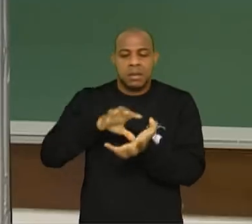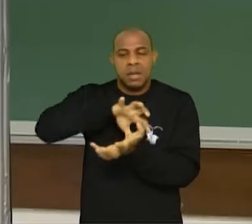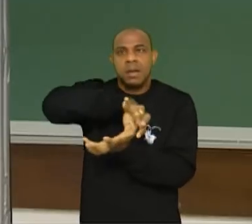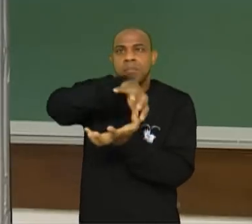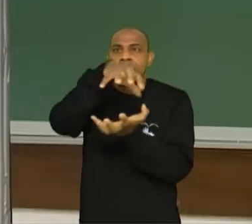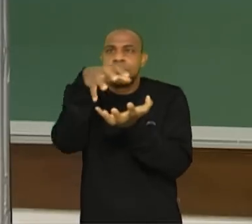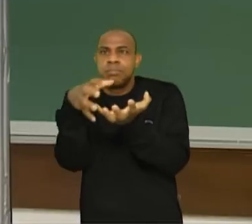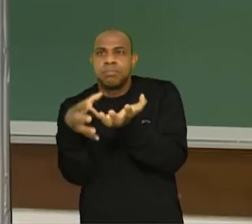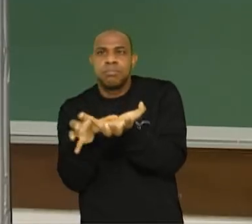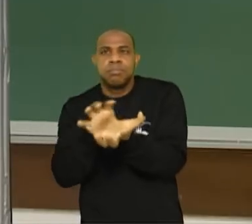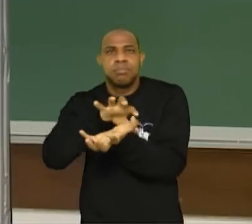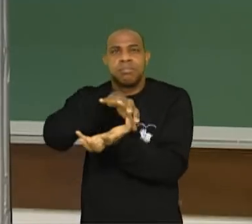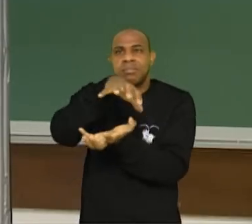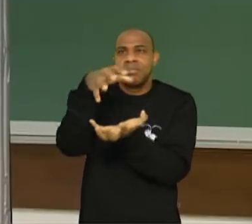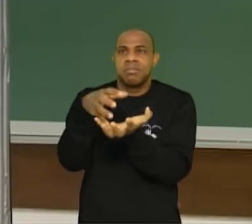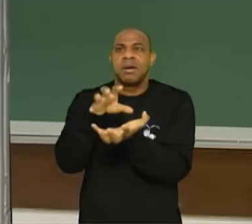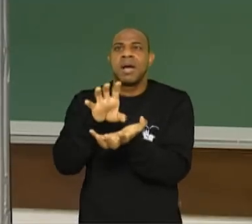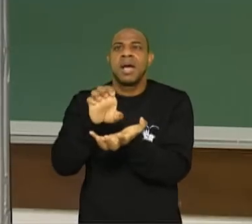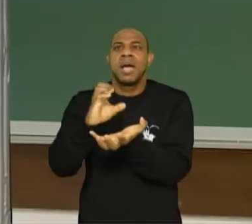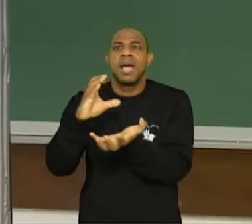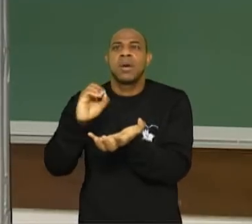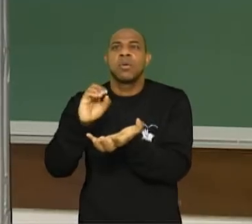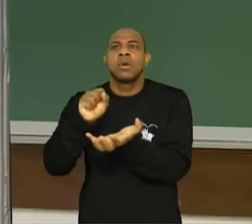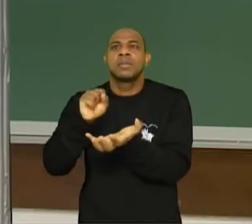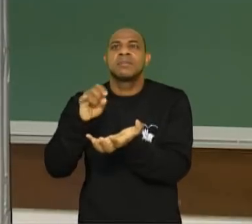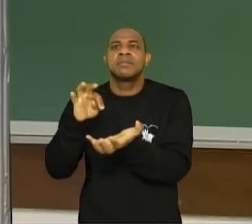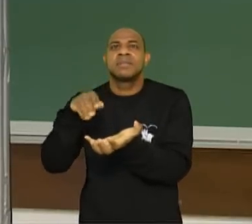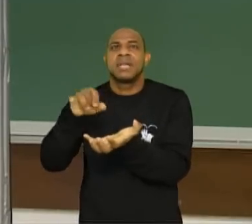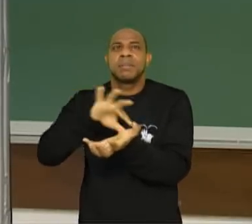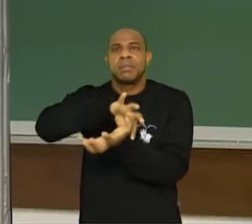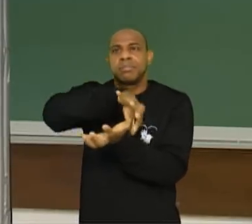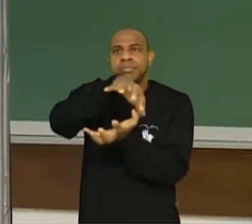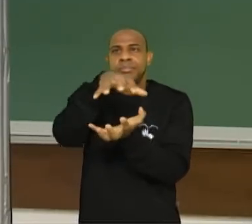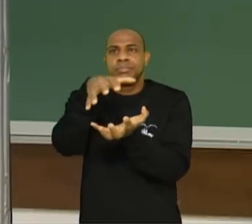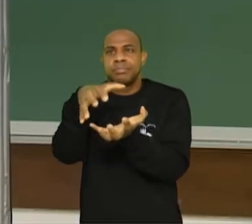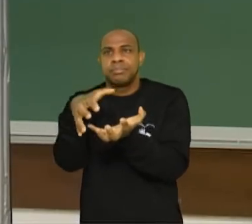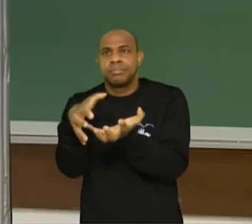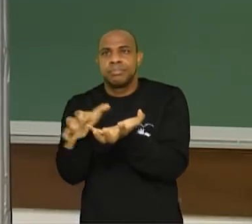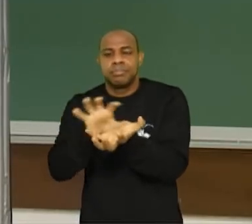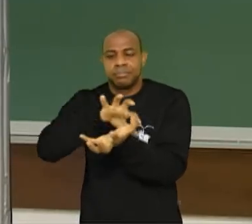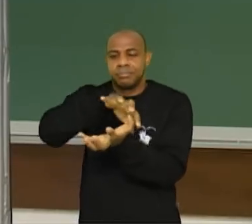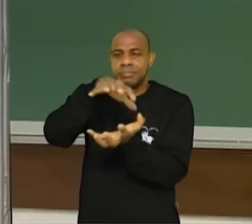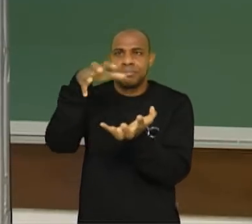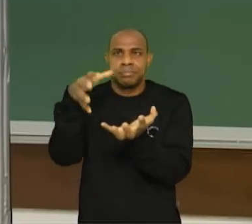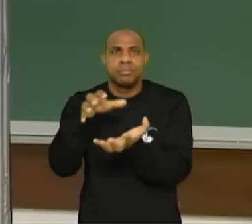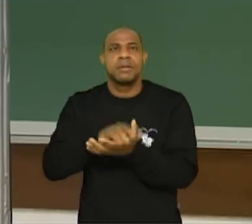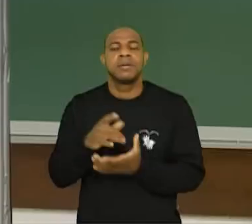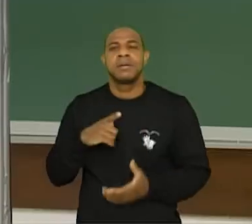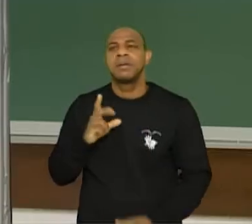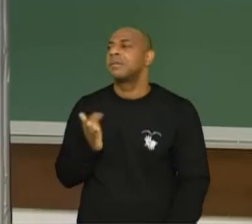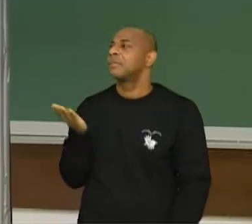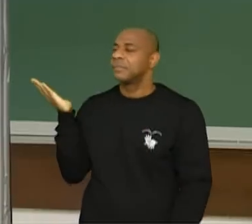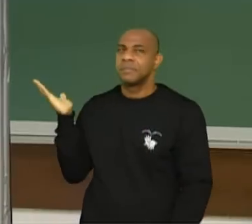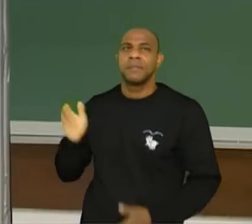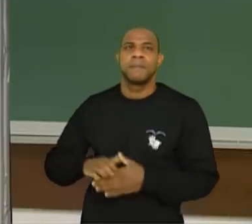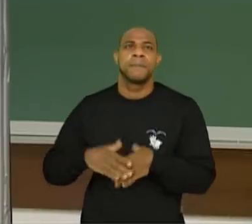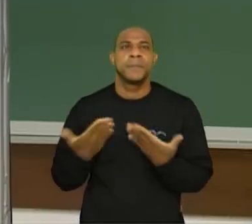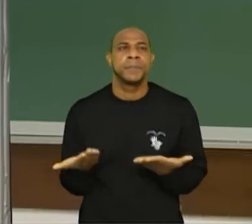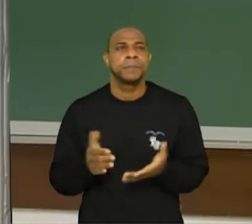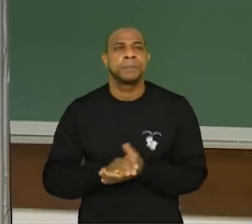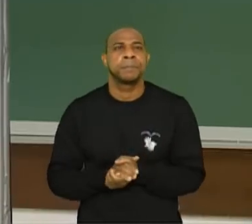beleza? O ecossistema, né, de uma maneira assim maior, vamos supor, um ecossistema ele seria inclusive assim